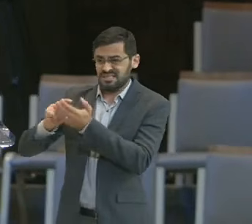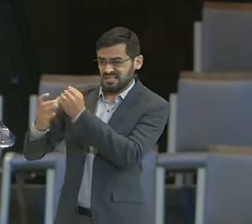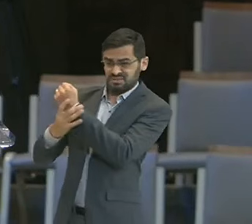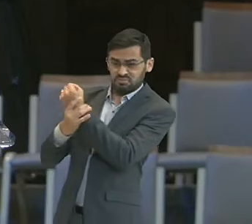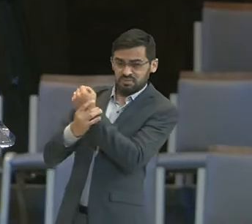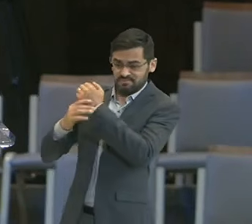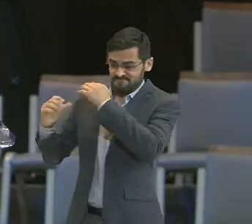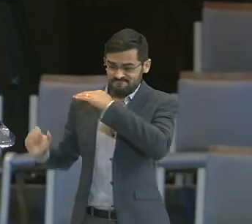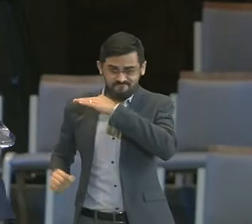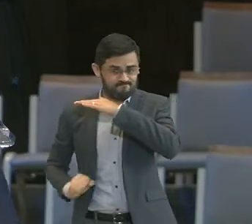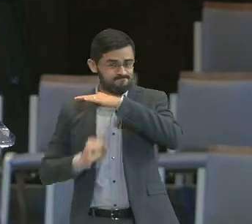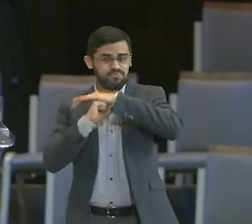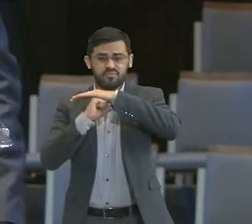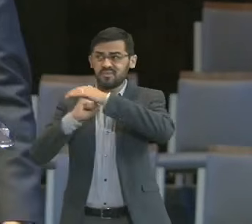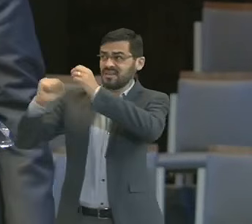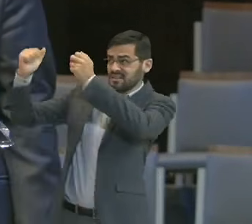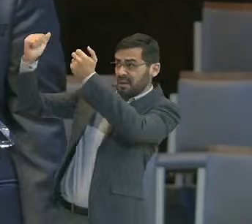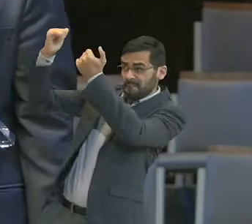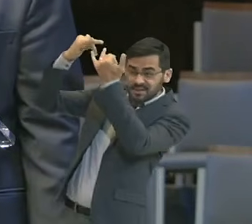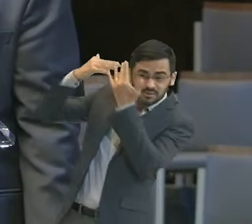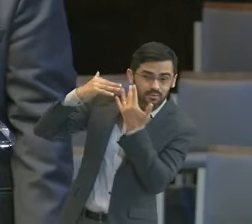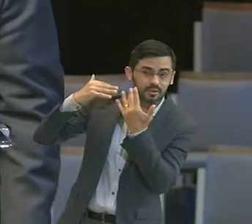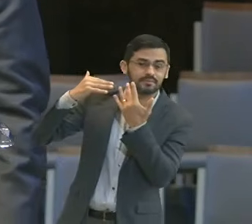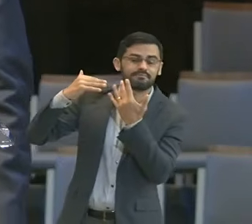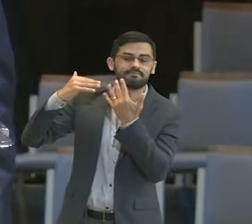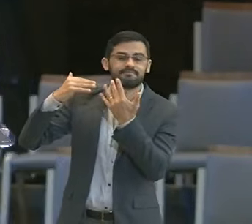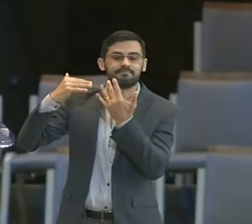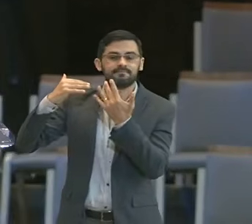supridos, verdadeiramente abençoados.